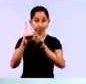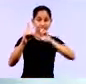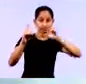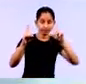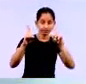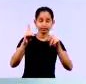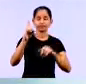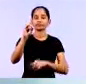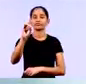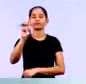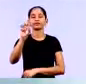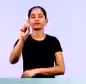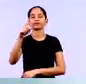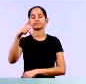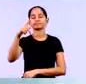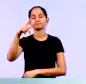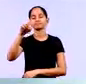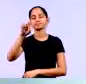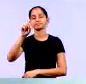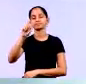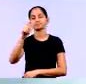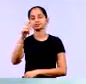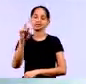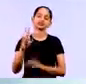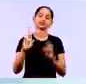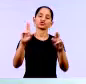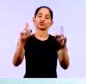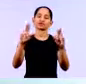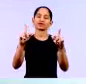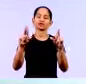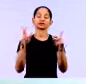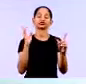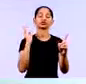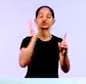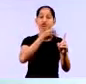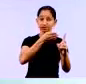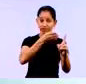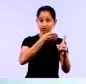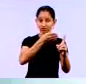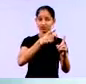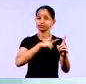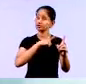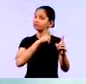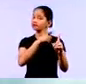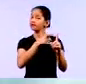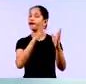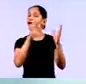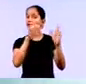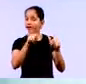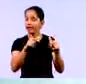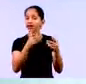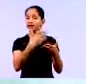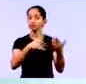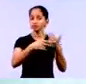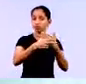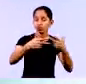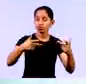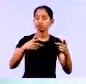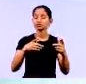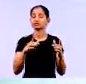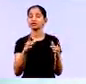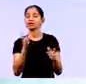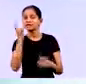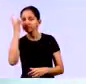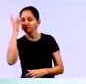diretos e os custos indiretos. Nesses custos diretos, tá, são aqueles custos que são